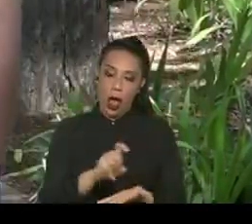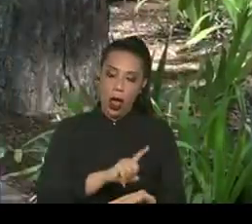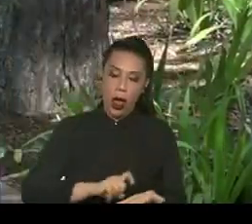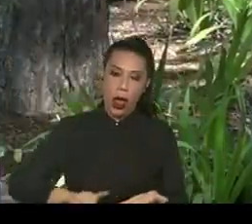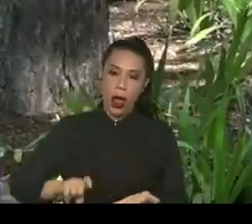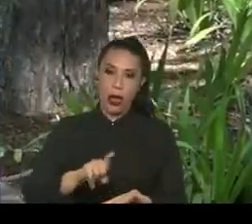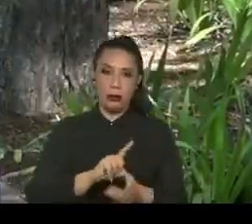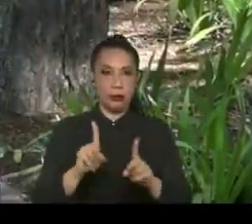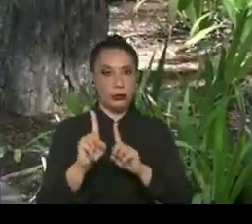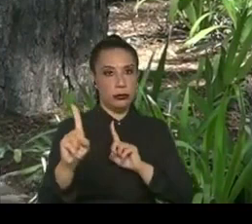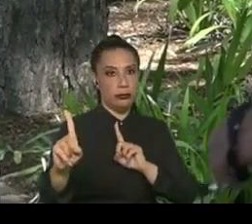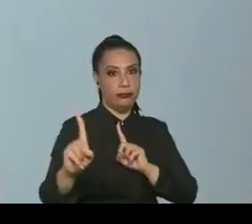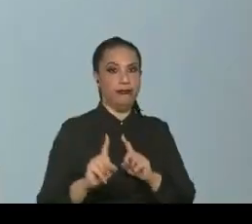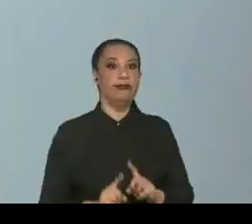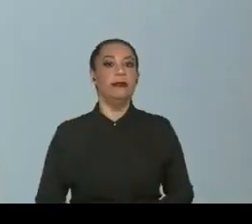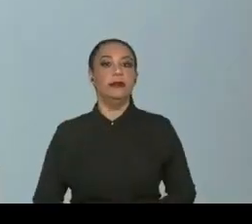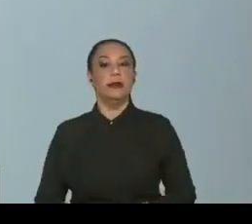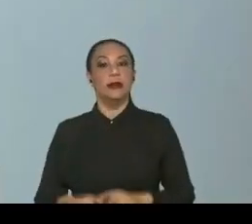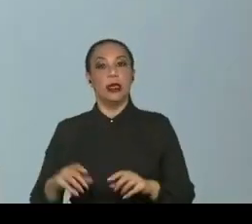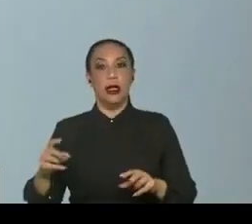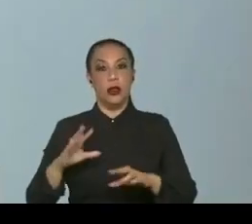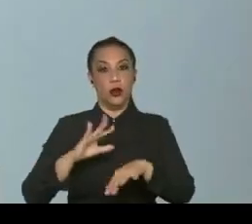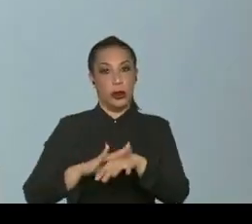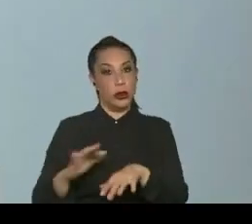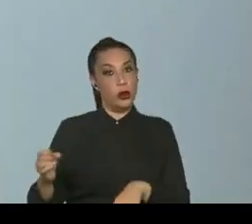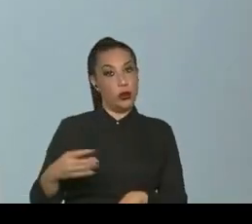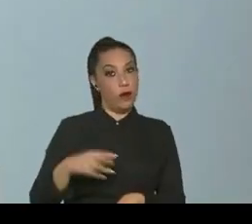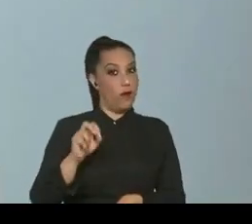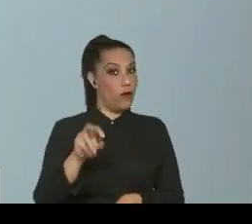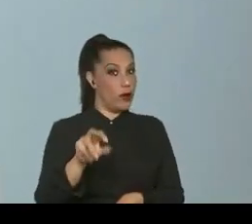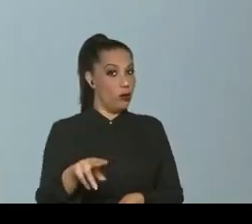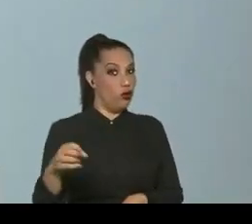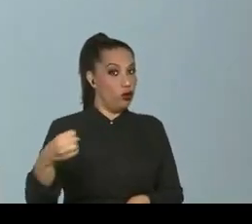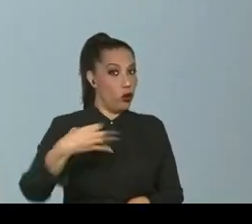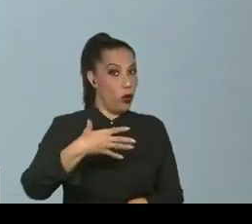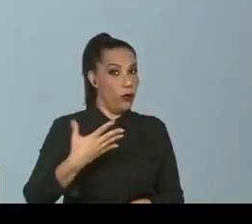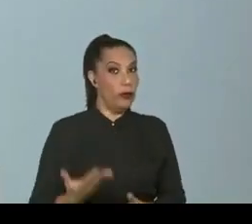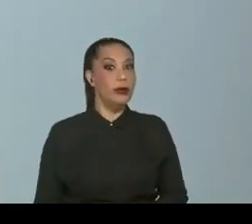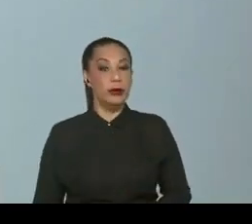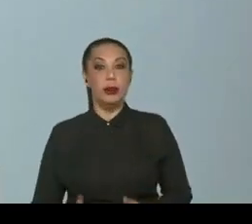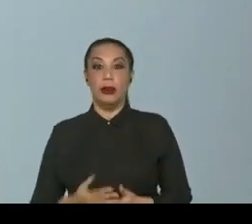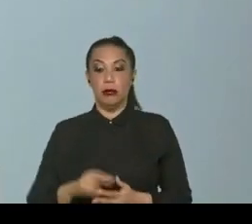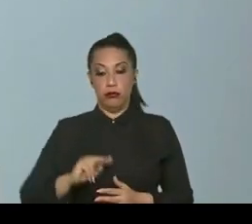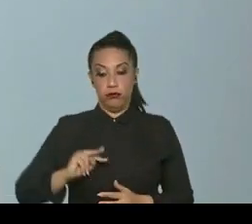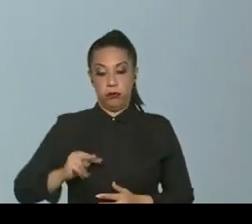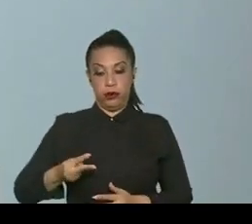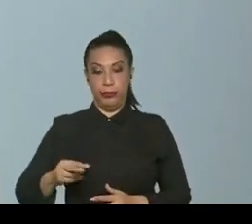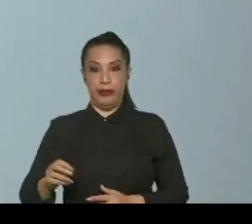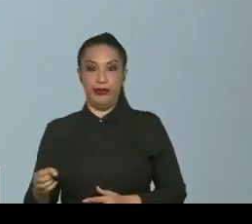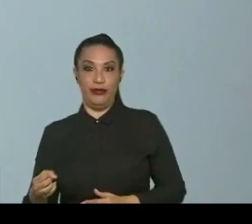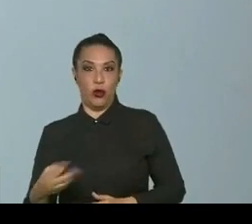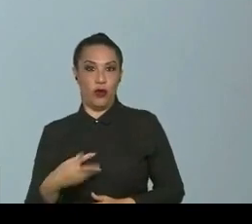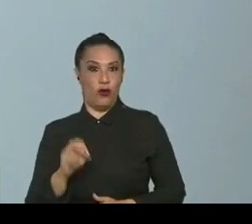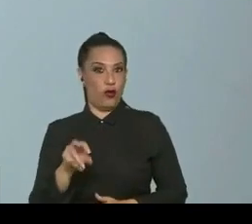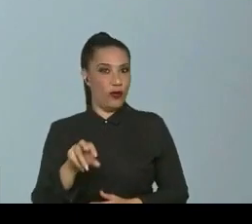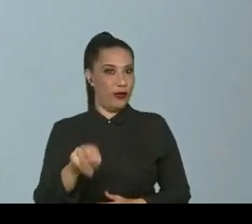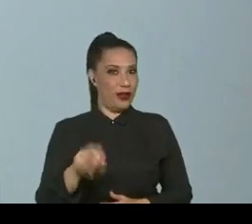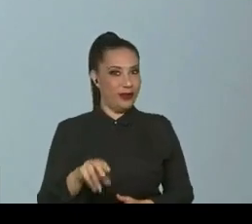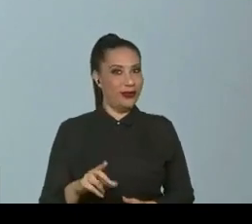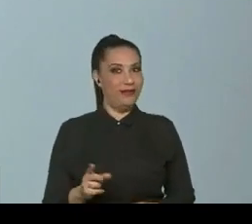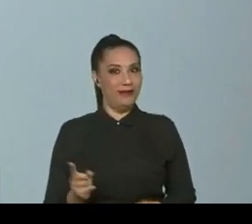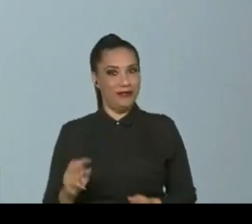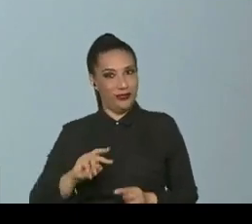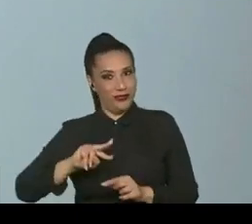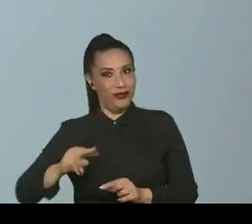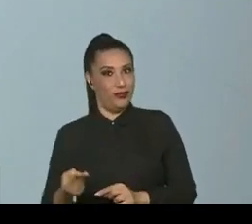e distanciamento social. Doença nova, vírus novo, uma variação grande de